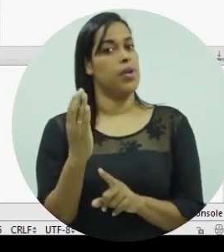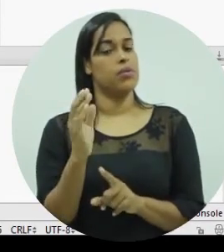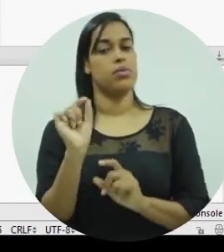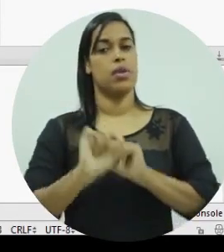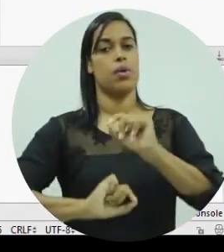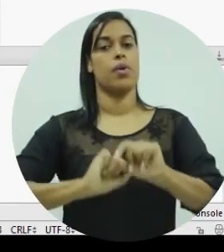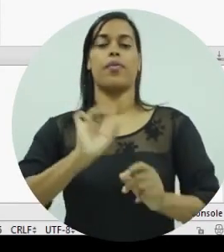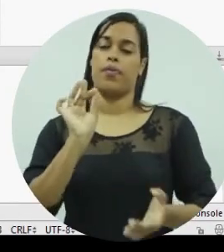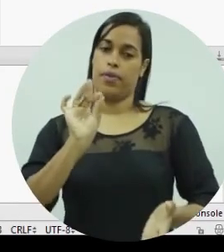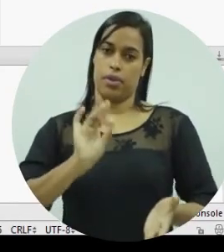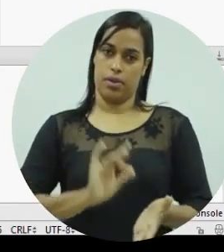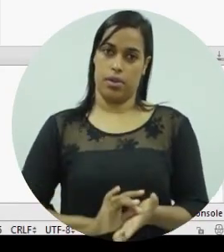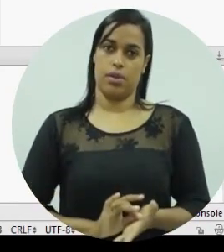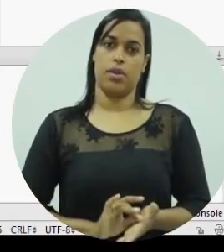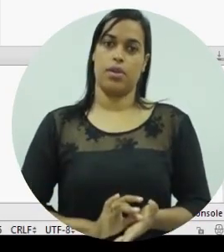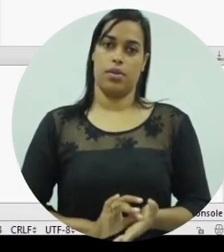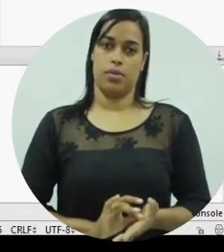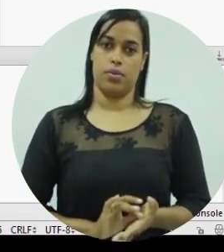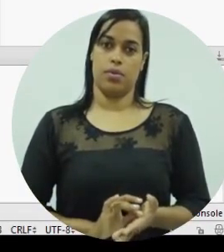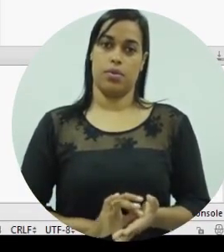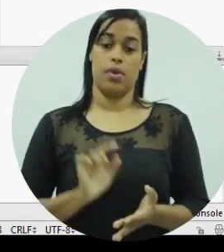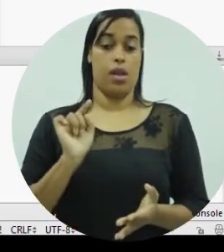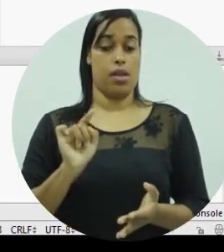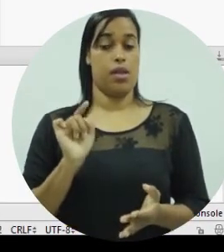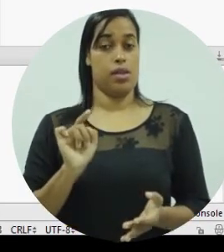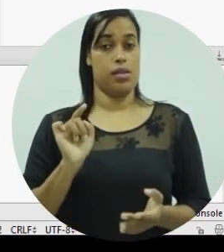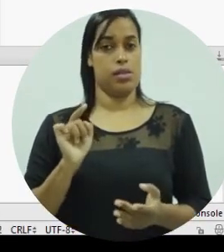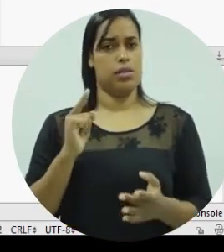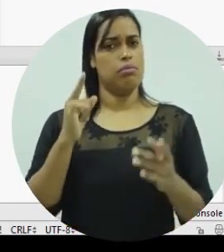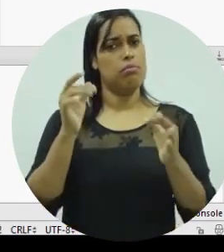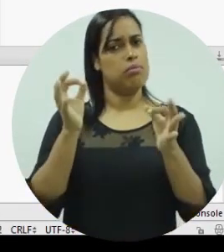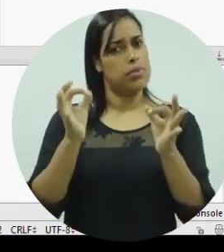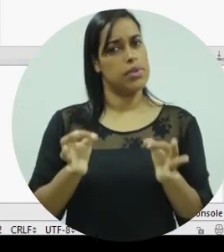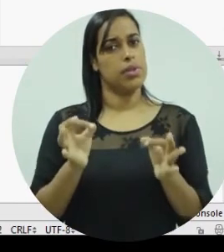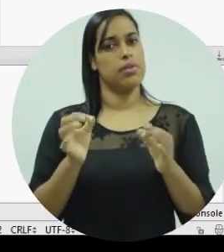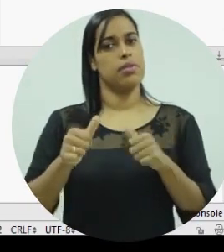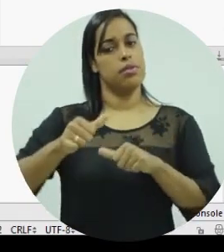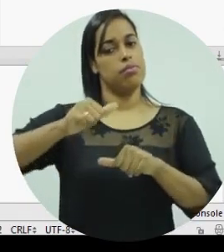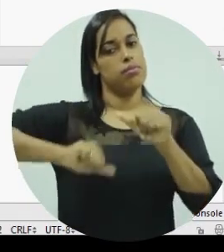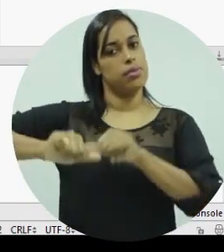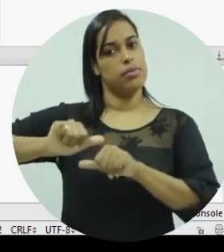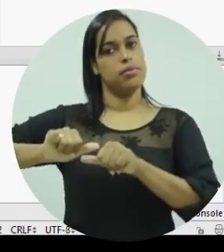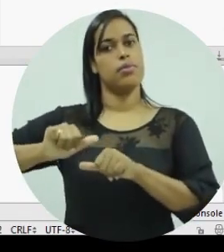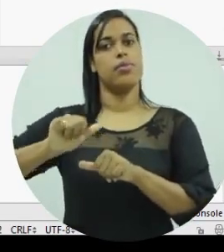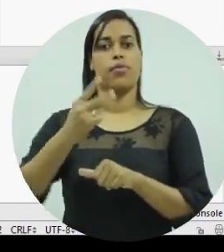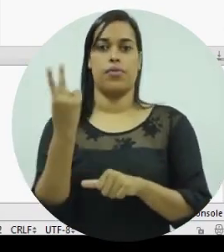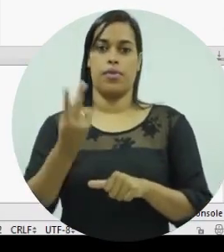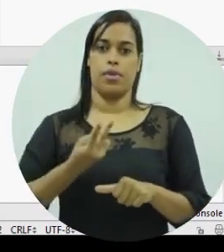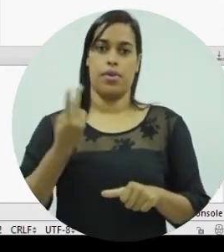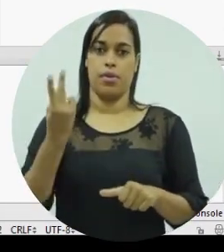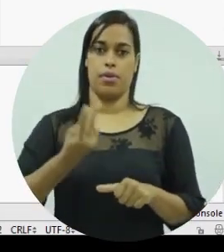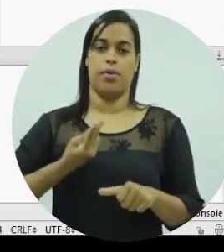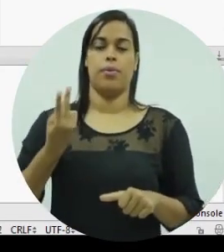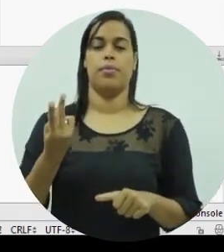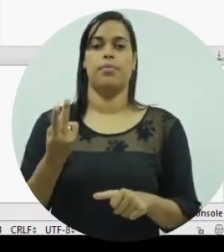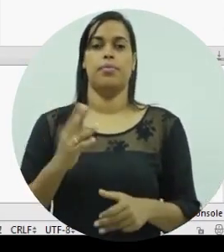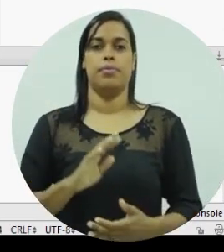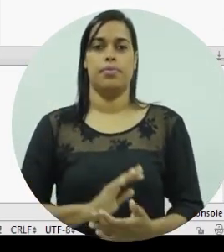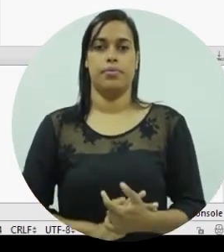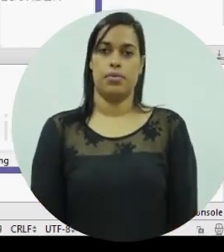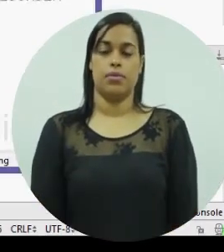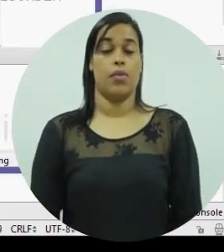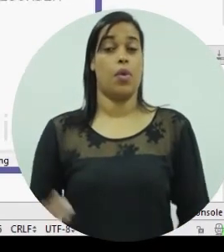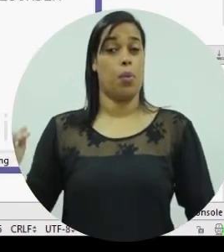não falso só pode ser verdadeiro. Então essa exclamação ele vai inverter um valor por